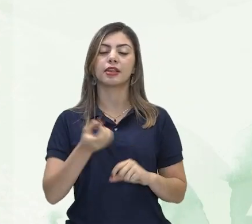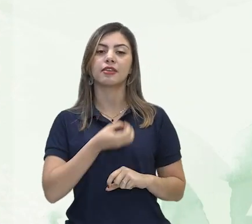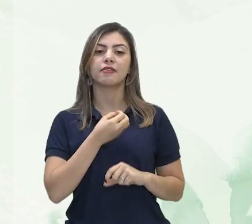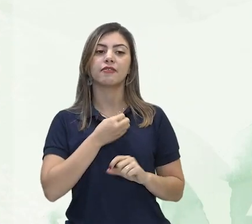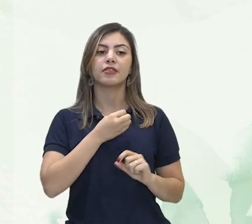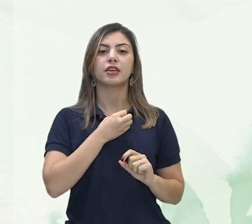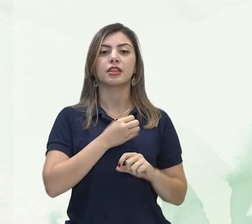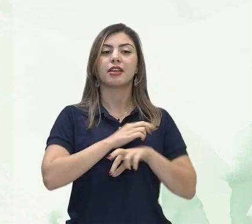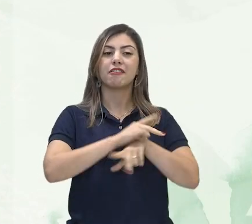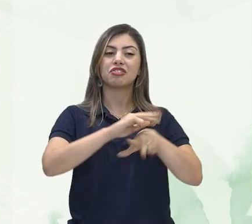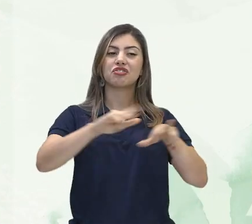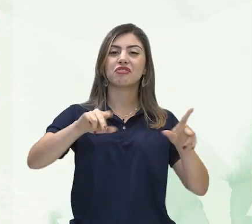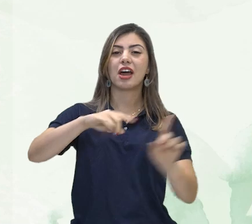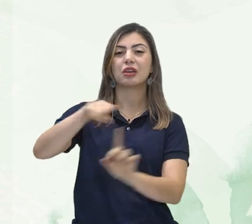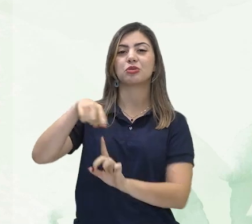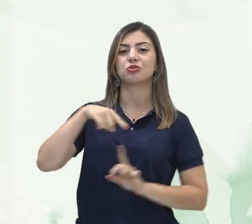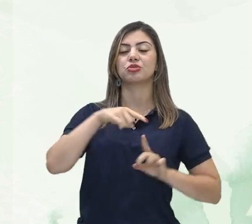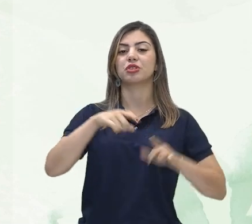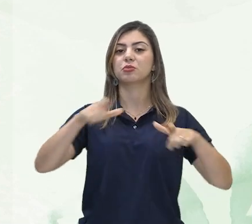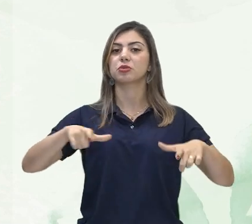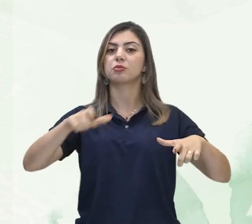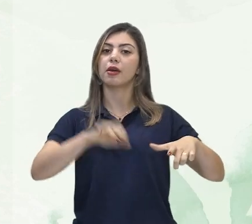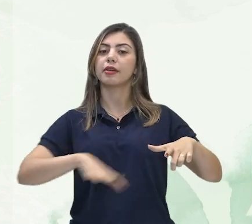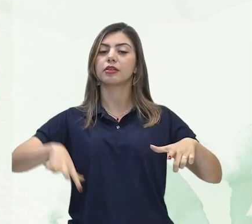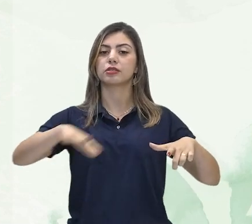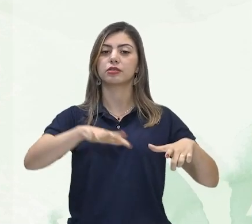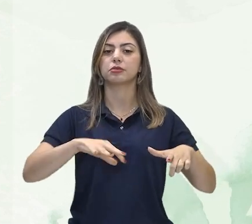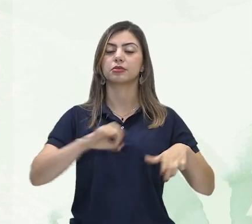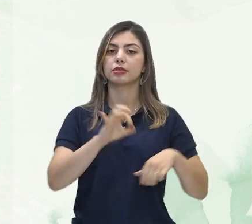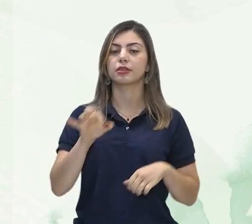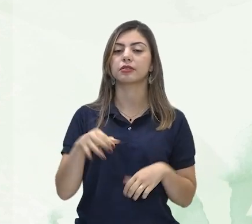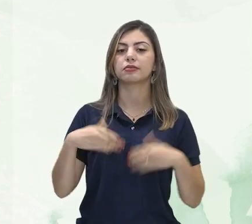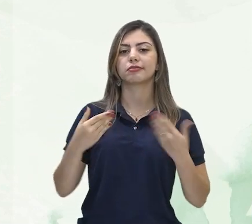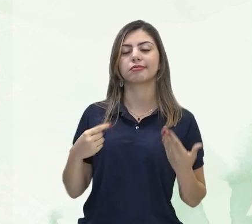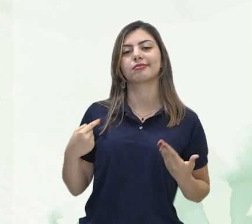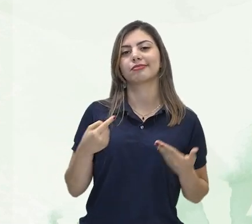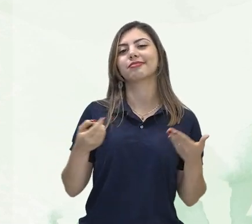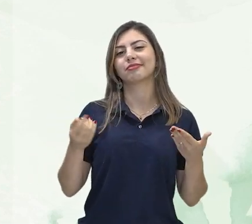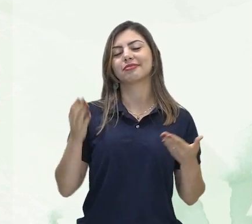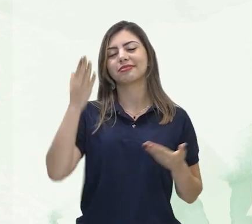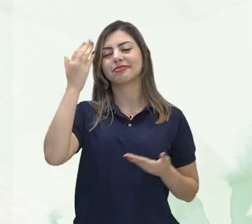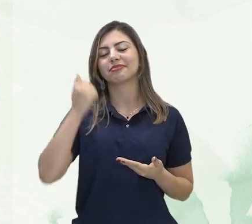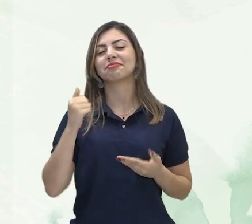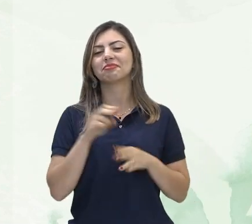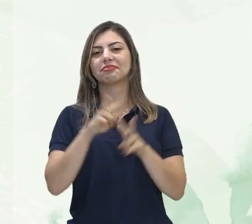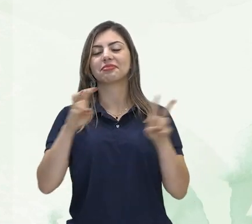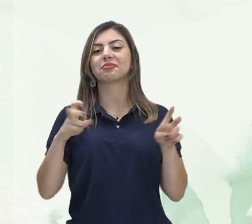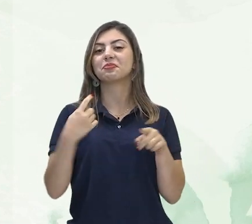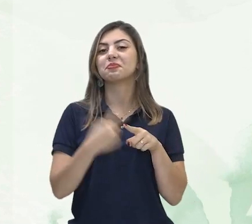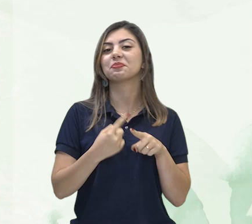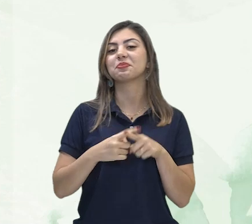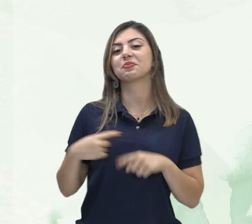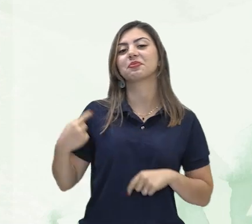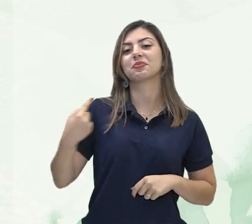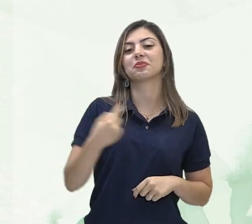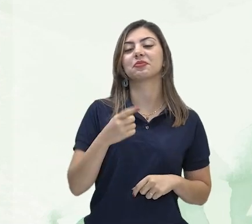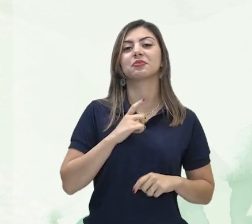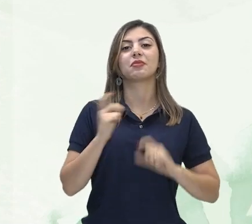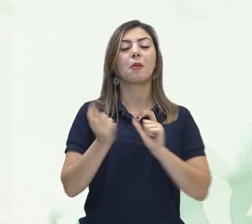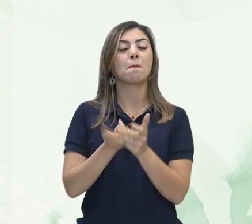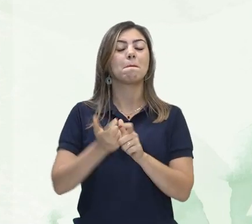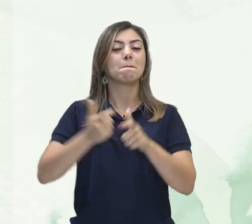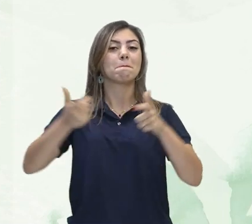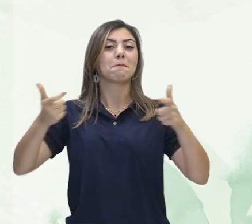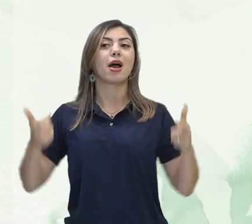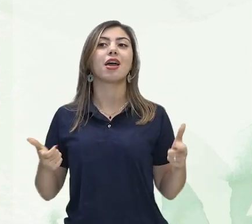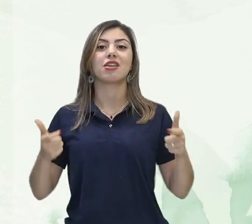que existem em um determinado local. E nós temos propriedade para falar disso, porque nós estamos em um dos maiores e mais